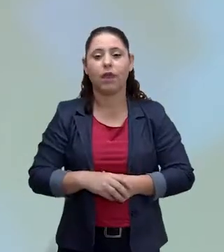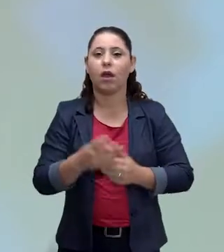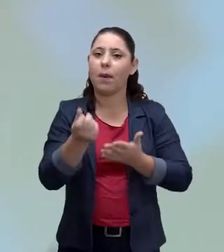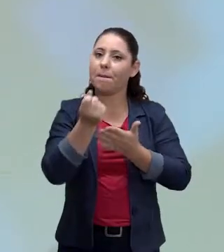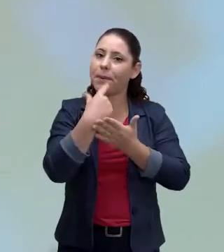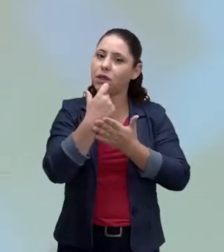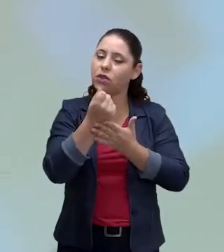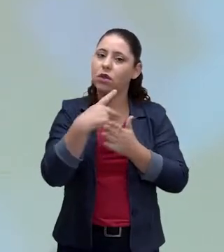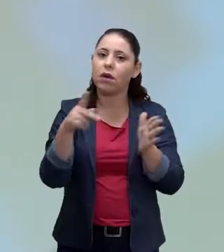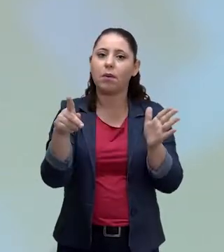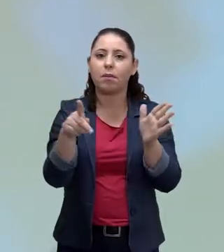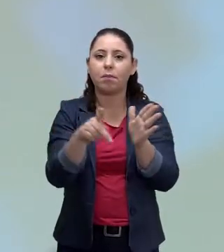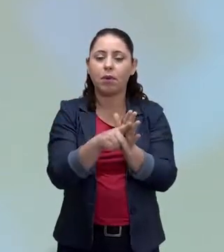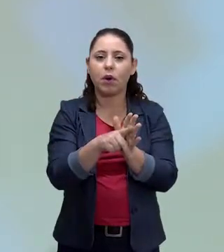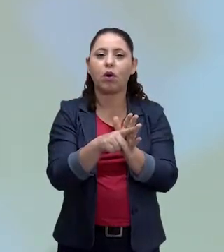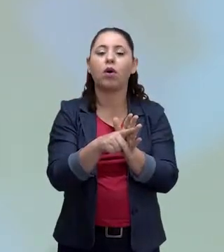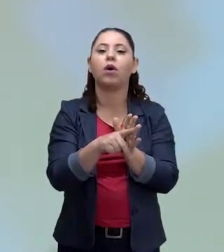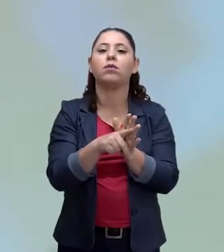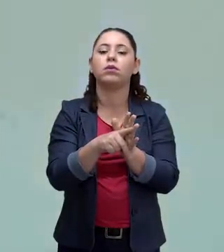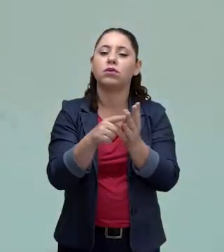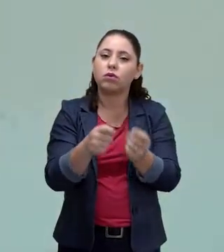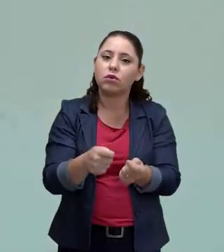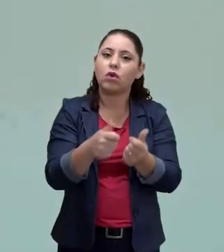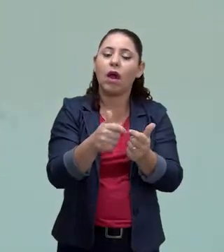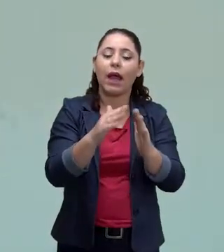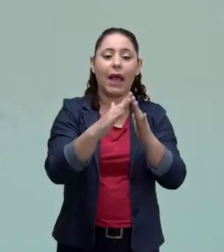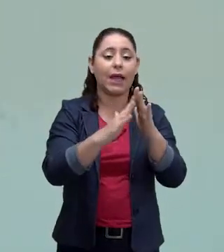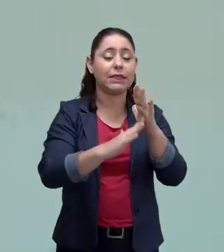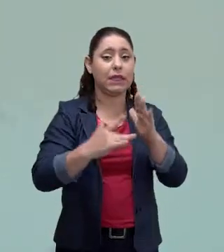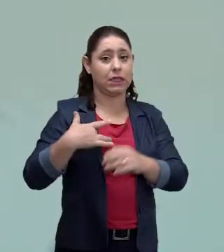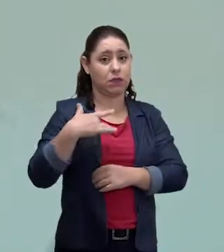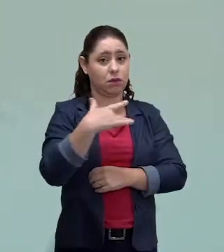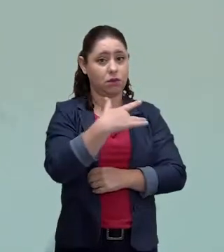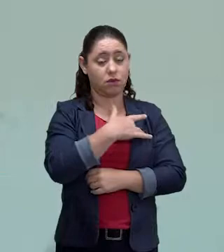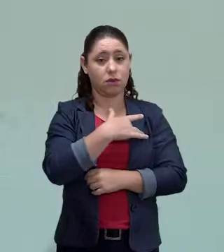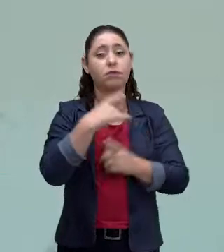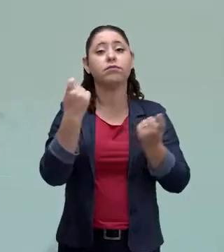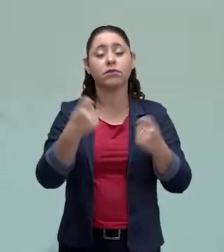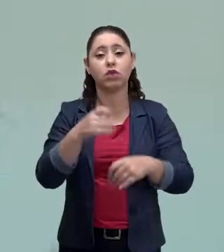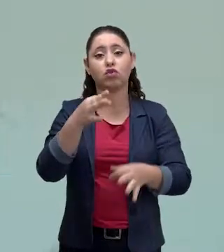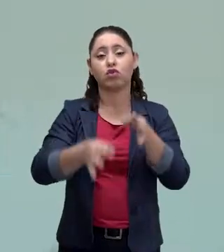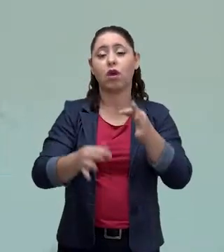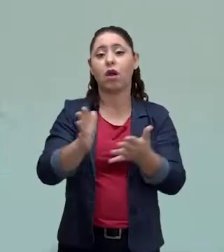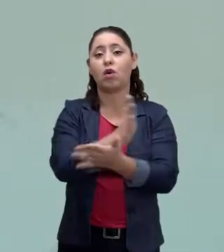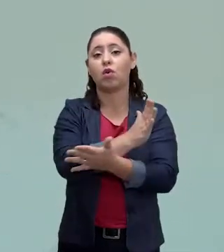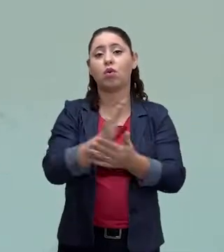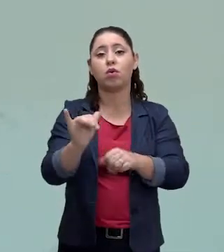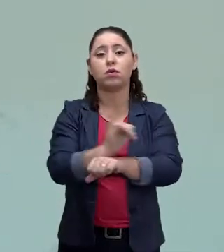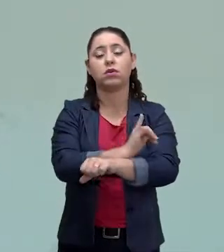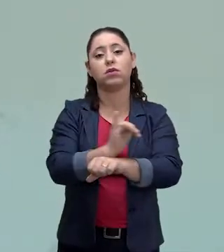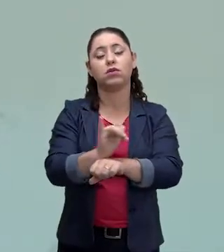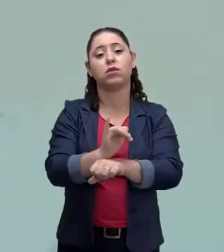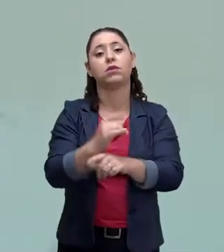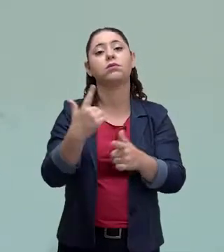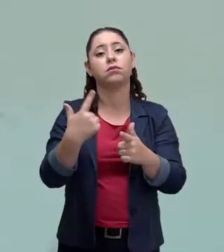uma medicação padronizada de obrigação de dispensação da Casa da Saúde. E nós tivemos que judicializar algumas ações nesse sentido,